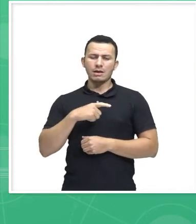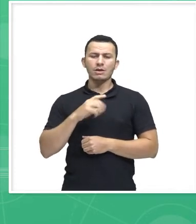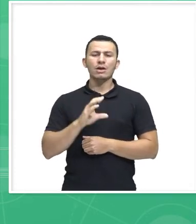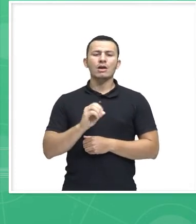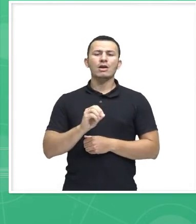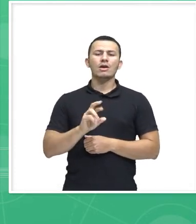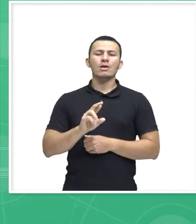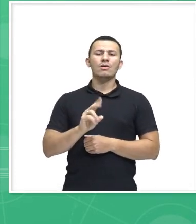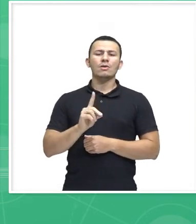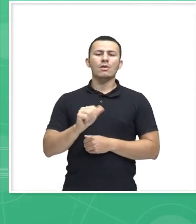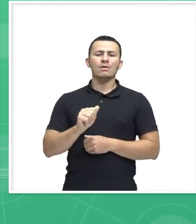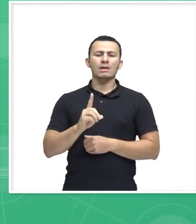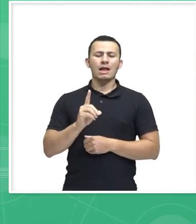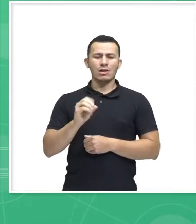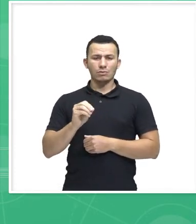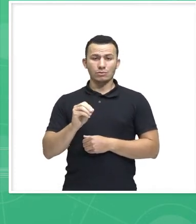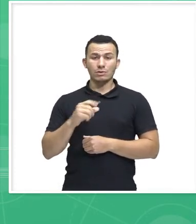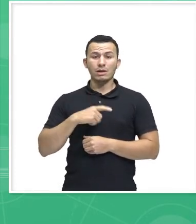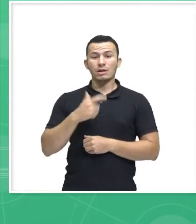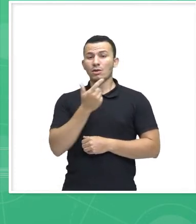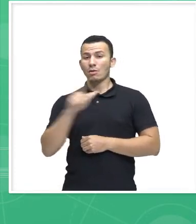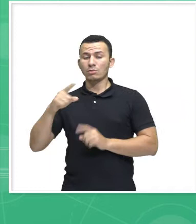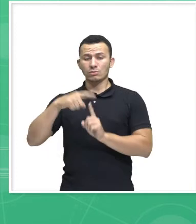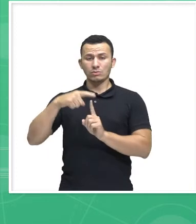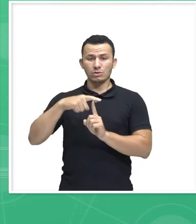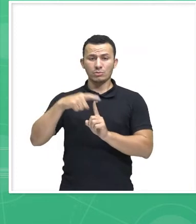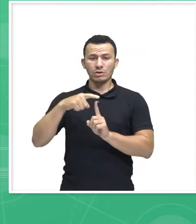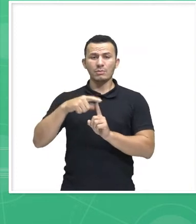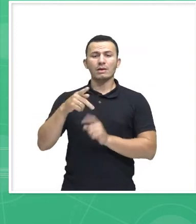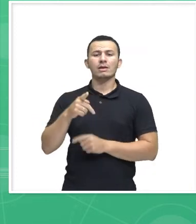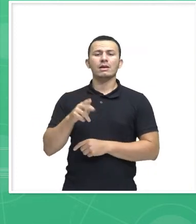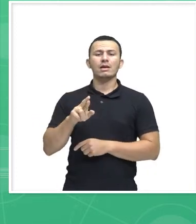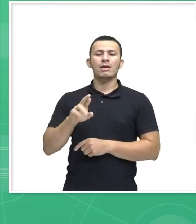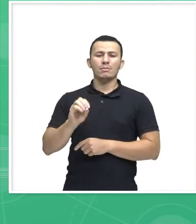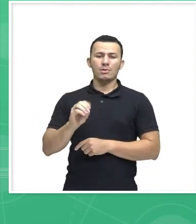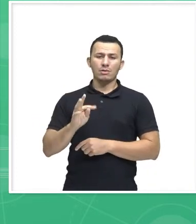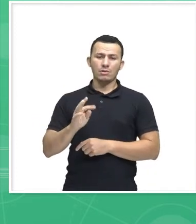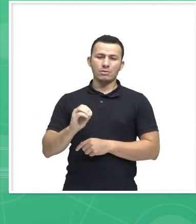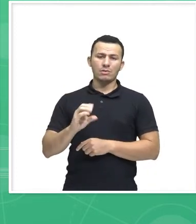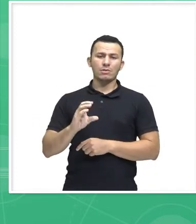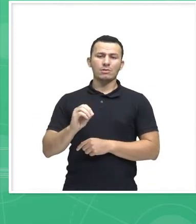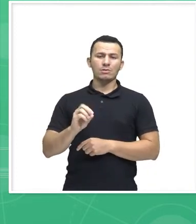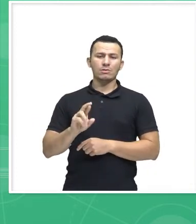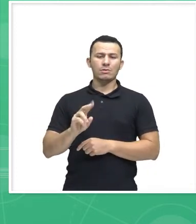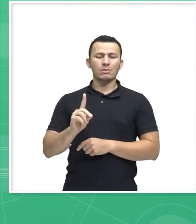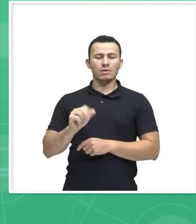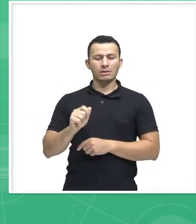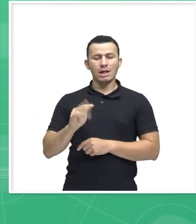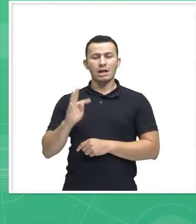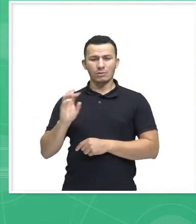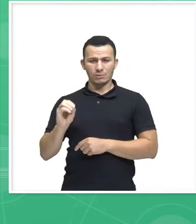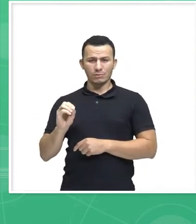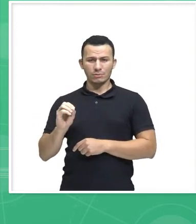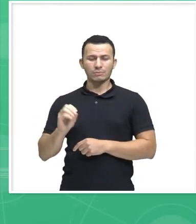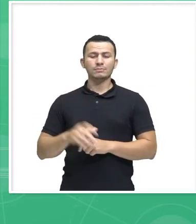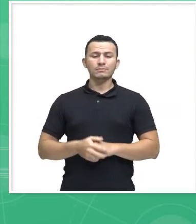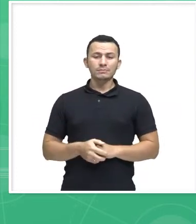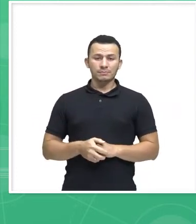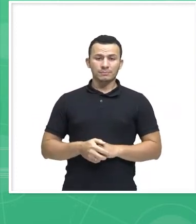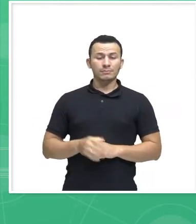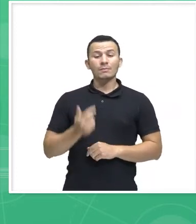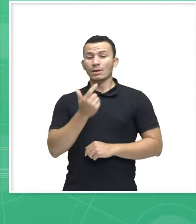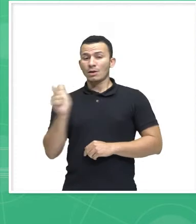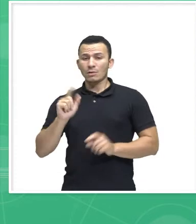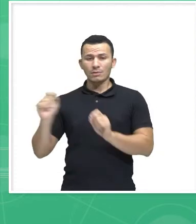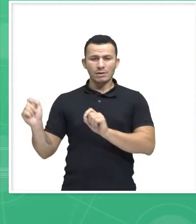como no caso dos próprio acordadas que eles possuem nota corda mas não são vertebrados tá aí na imagem na próxima imagem